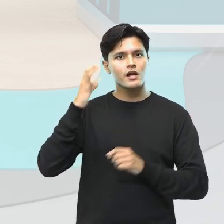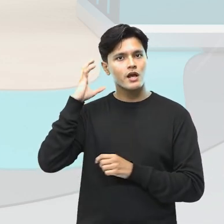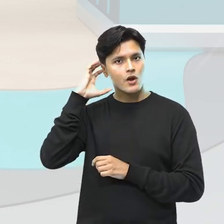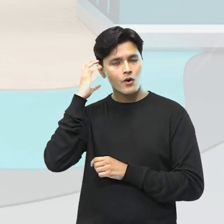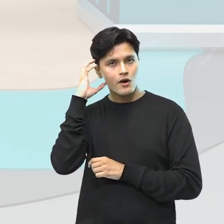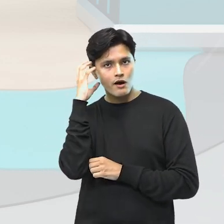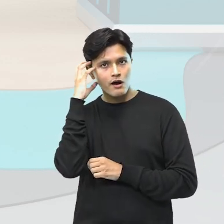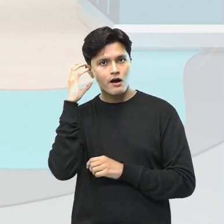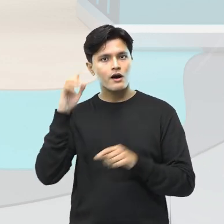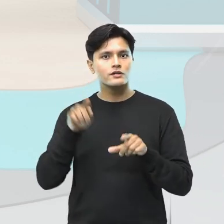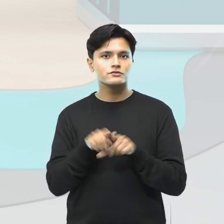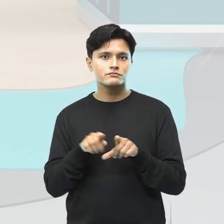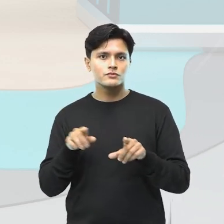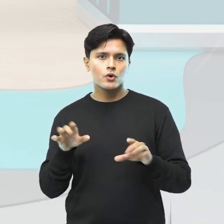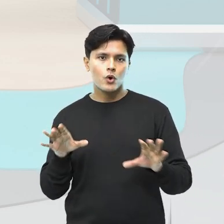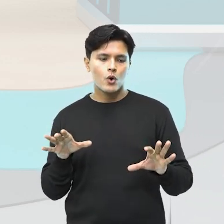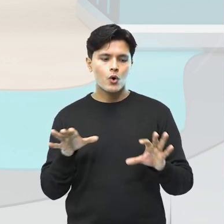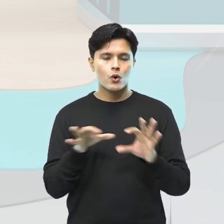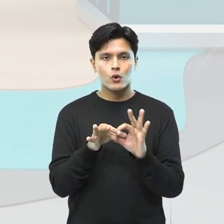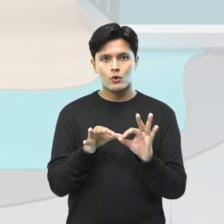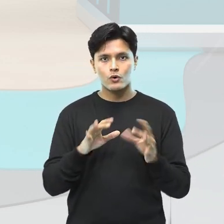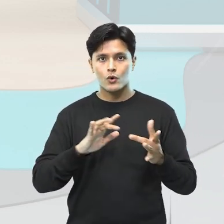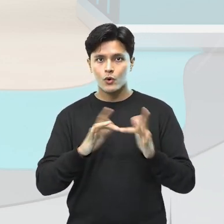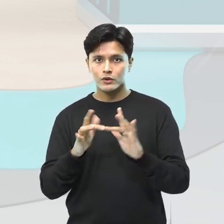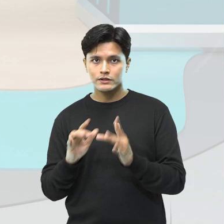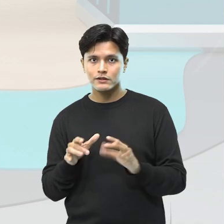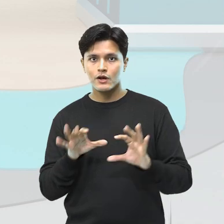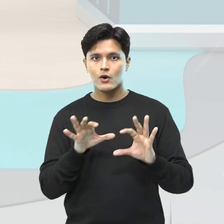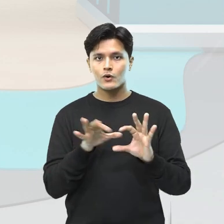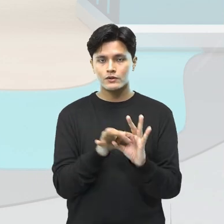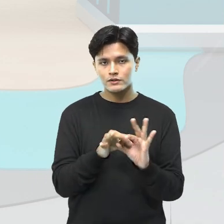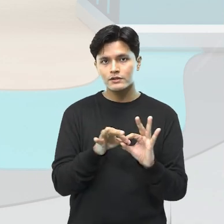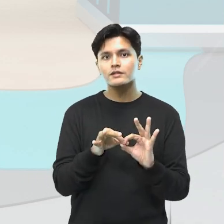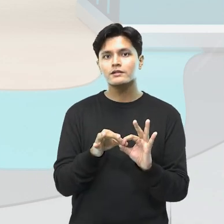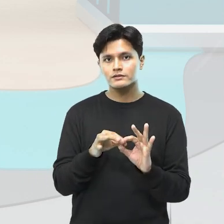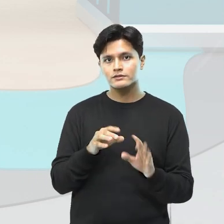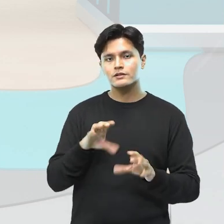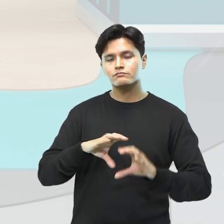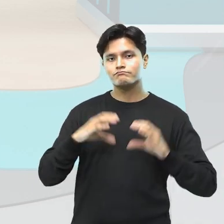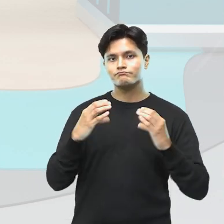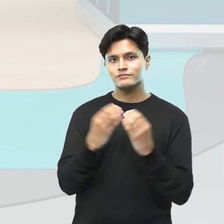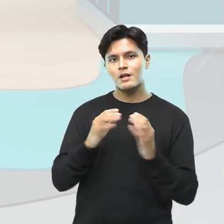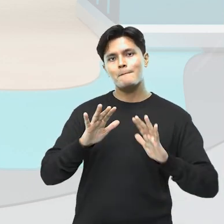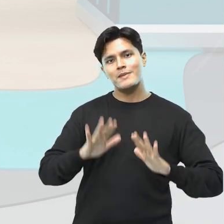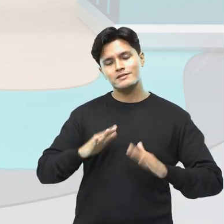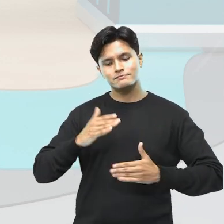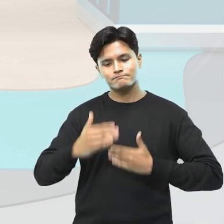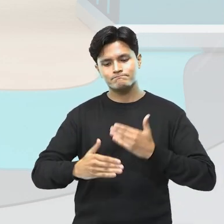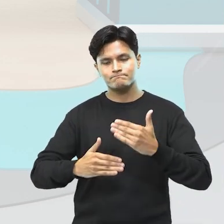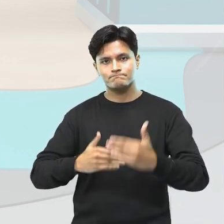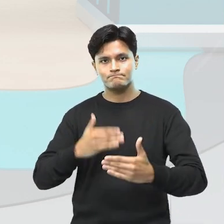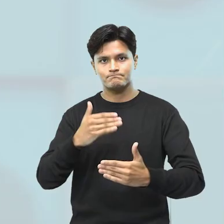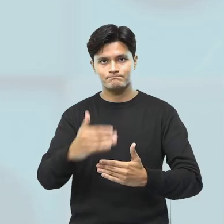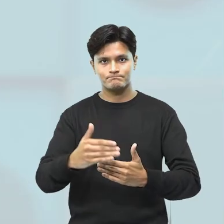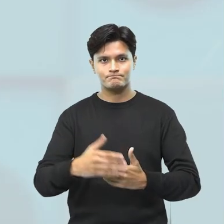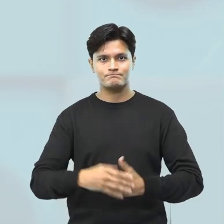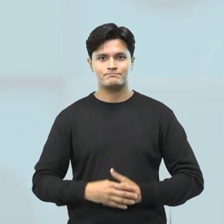comunidades com o restante do país. Mas essa transformação ela ocorreu de forma lenta.